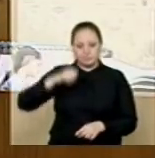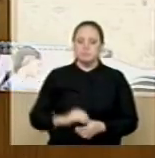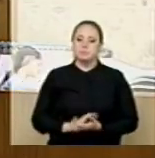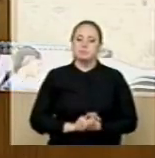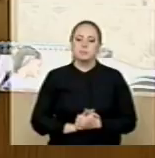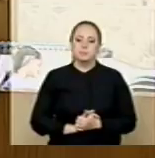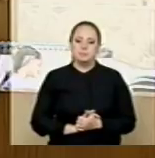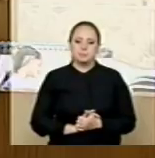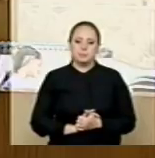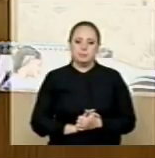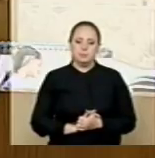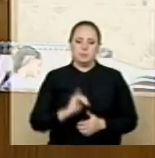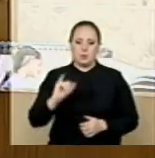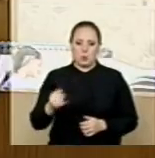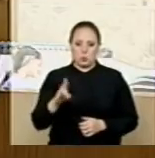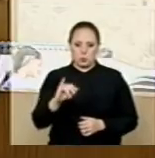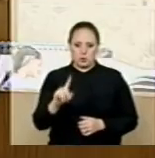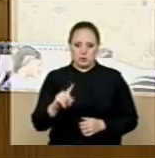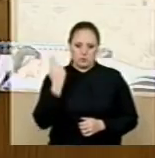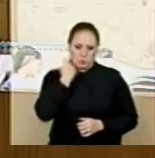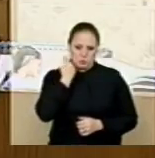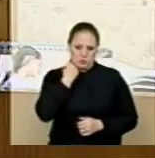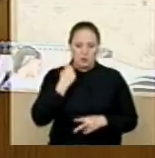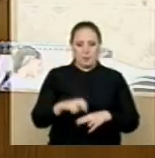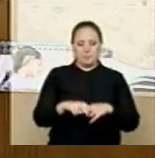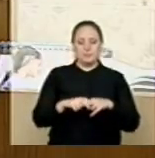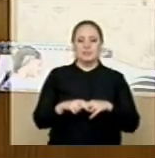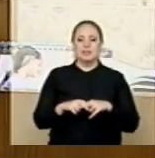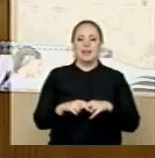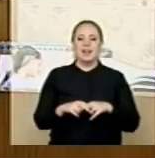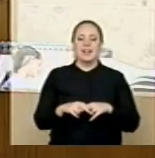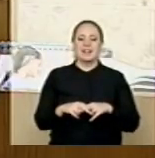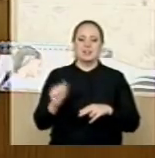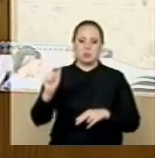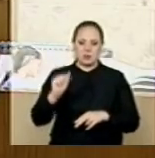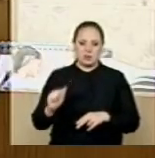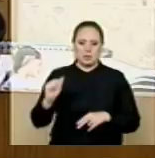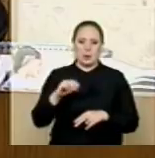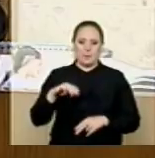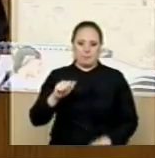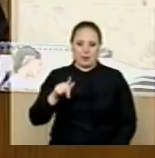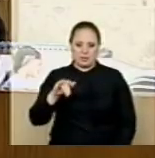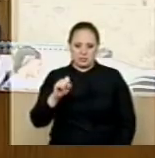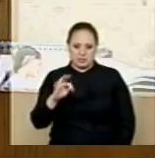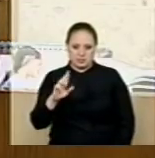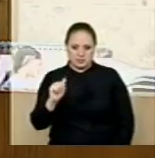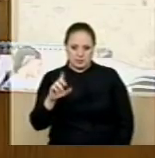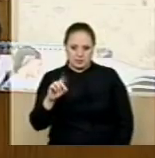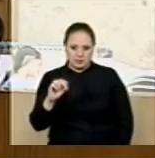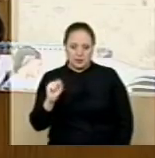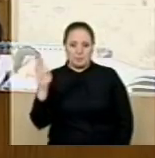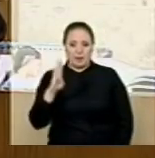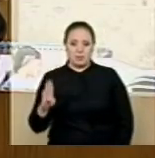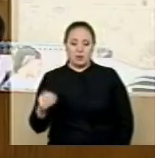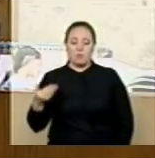Os juízes, por intermédio da Associação dos Magistrados Brasileiros, vem ao Supremo Tribunal Federal nessas